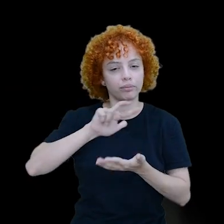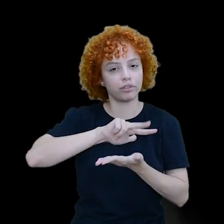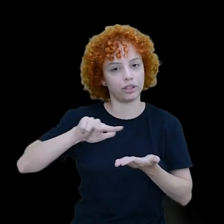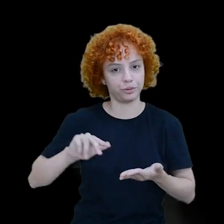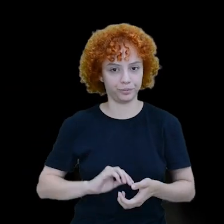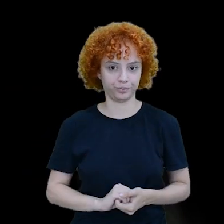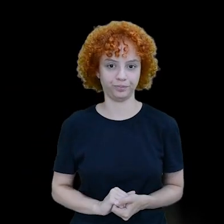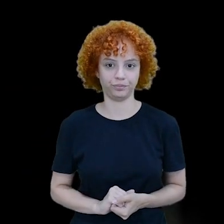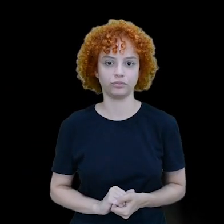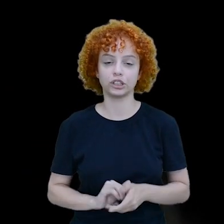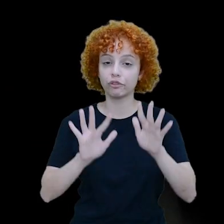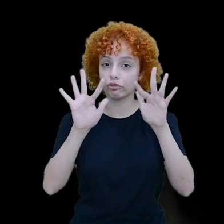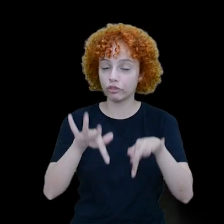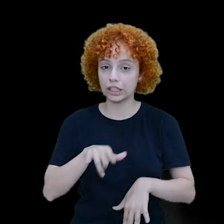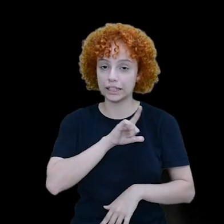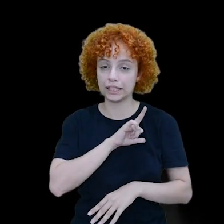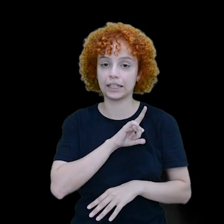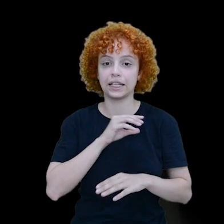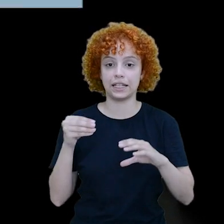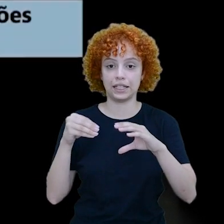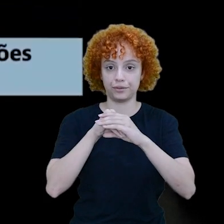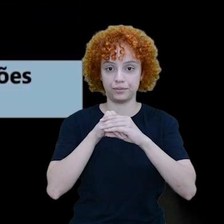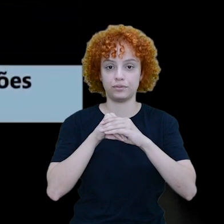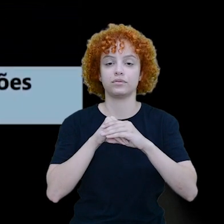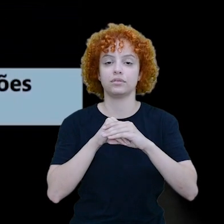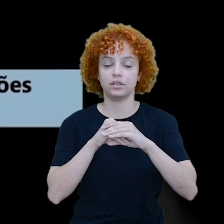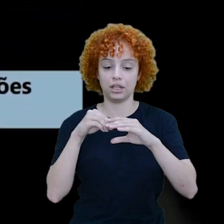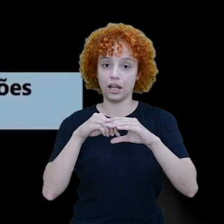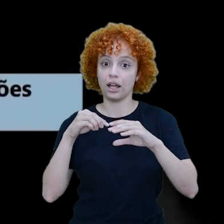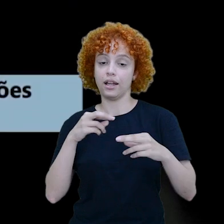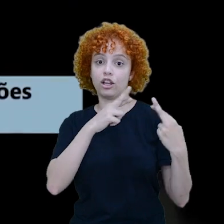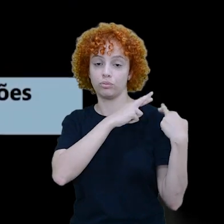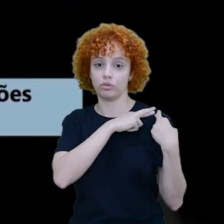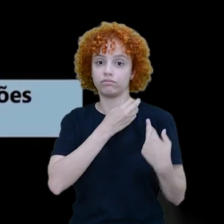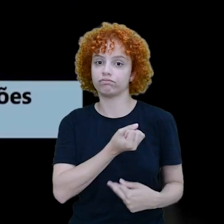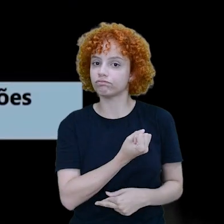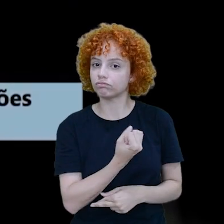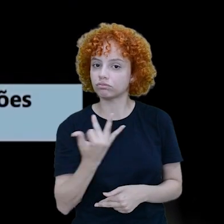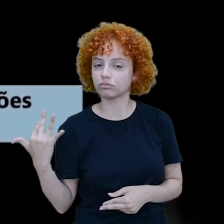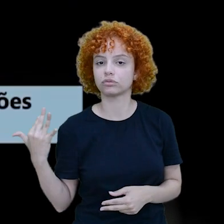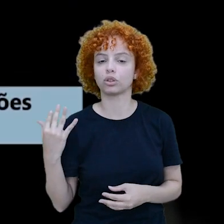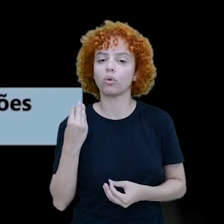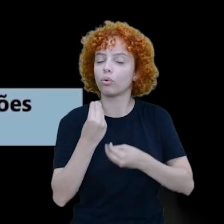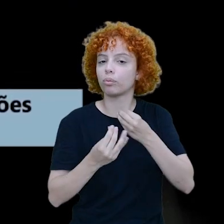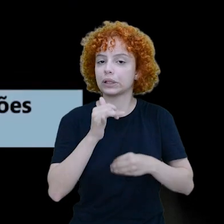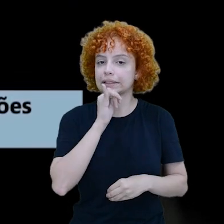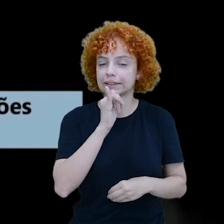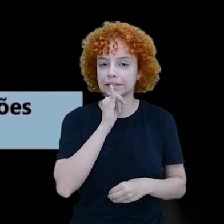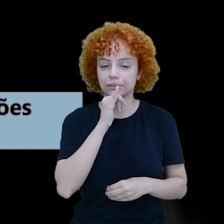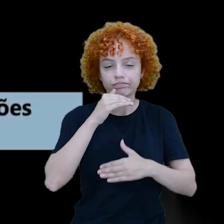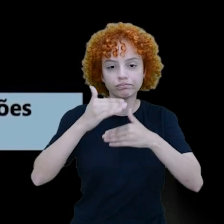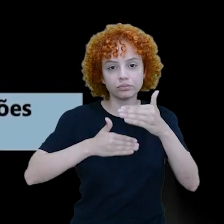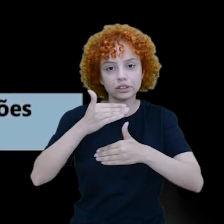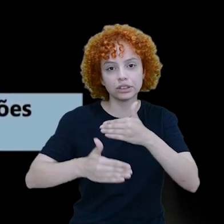problemas, dentre outros. E por fim, nós vimos o lobo da ínsula, que também tem várias funções, e dentre elas estão